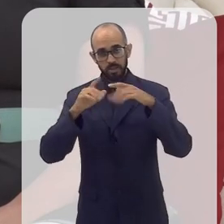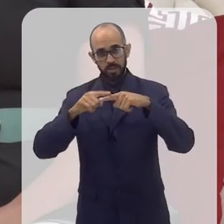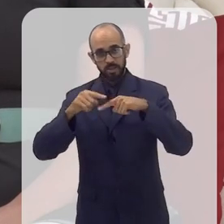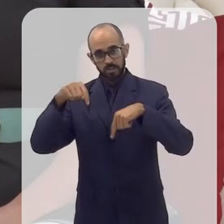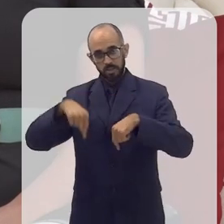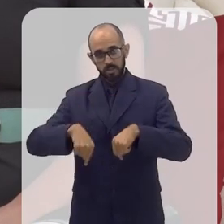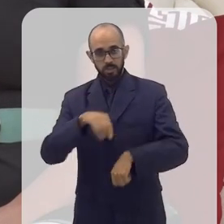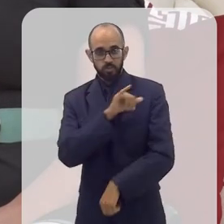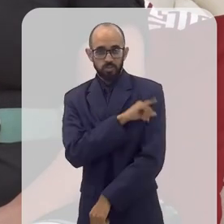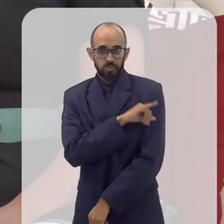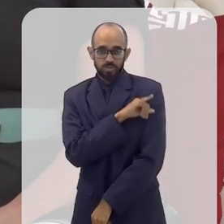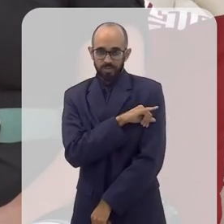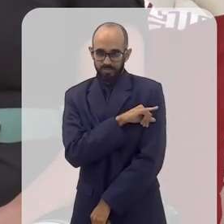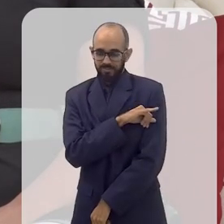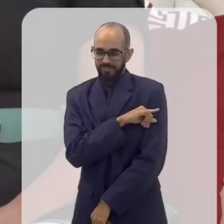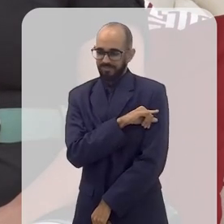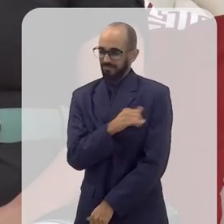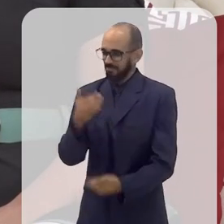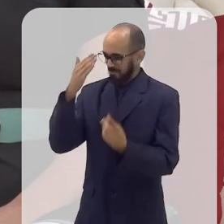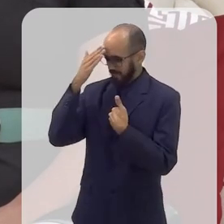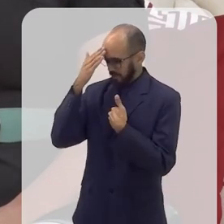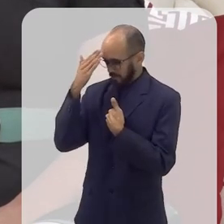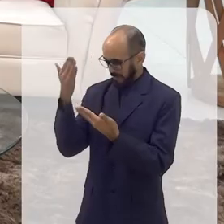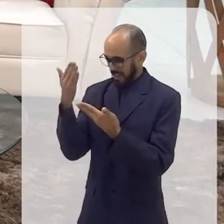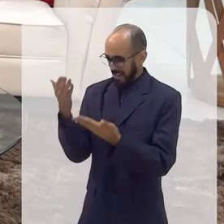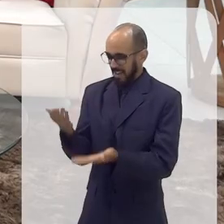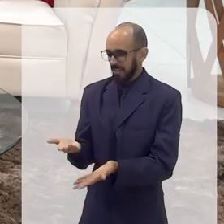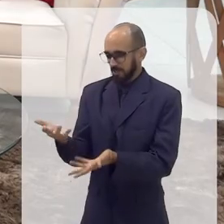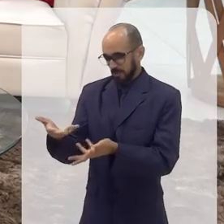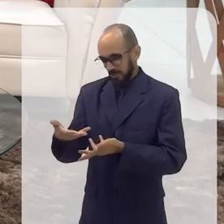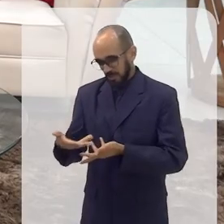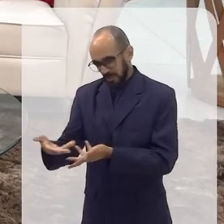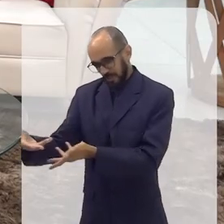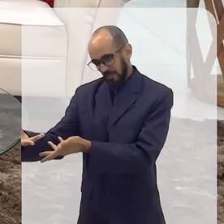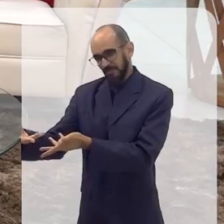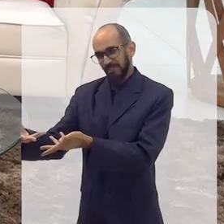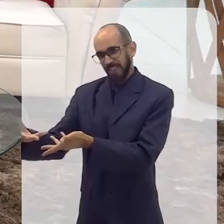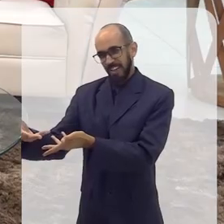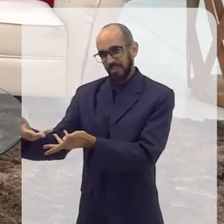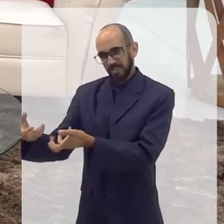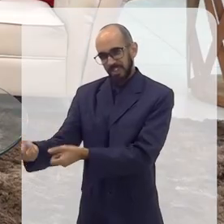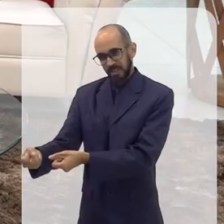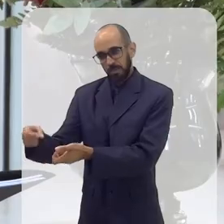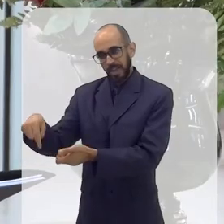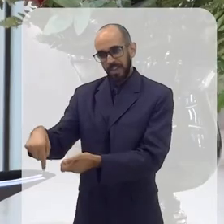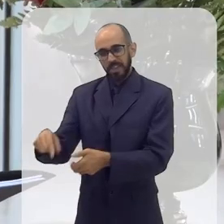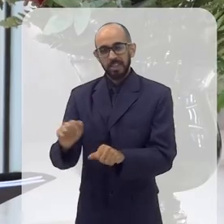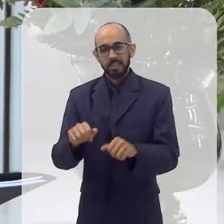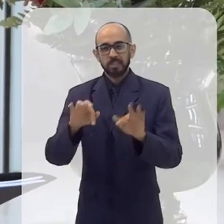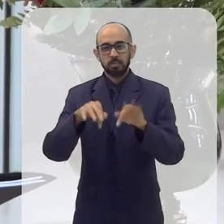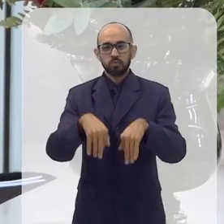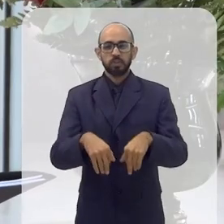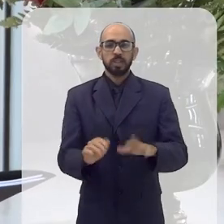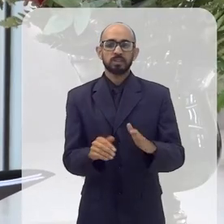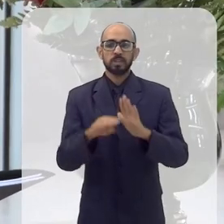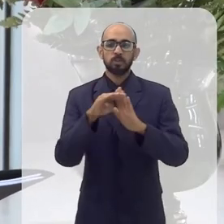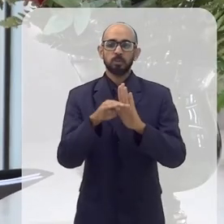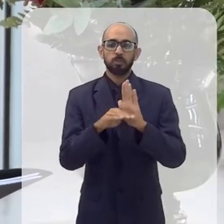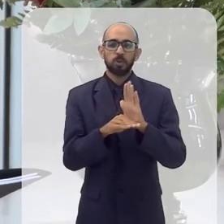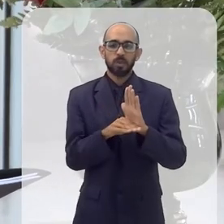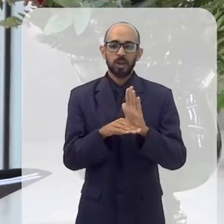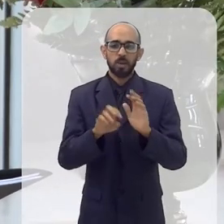templo da igreja aqui no Rio de Janeiro. Muito obrigado por nos receber aqui. Estamos chegando ao